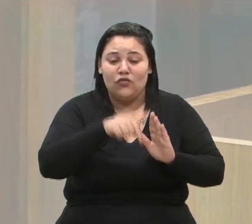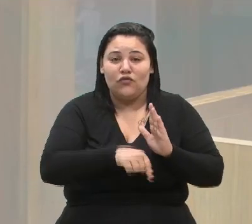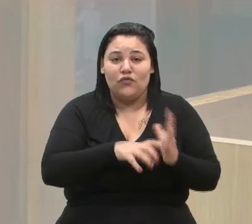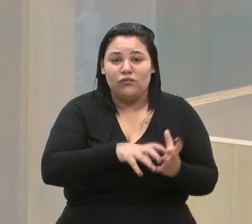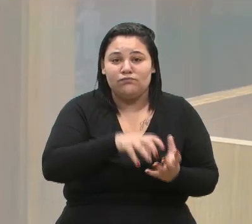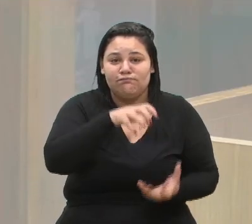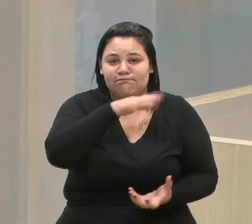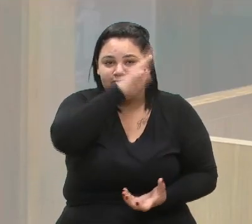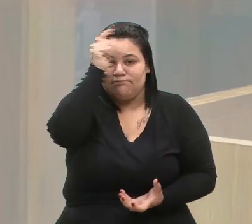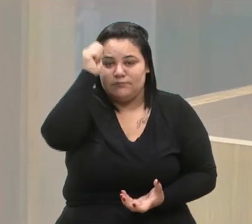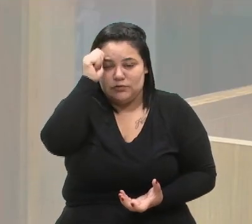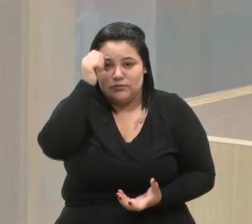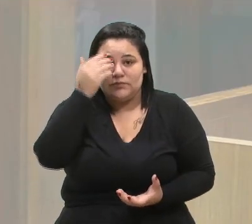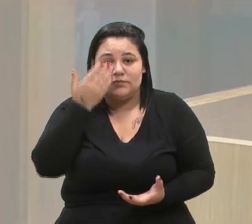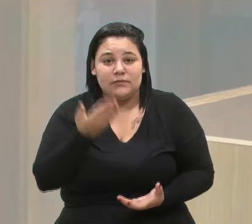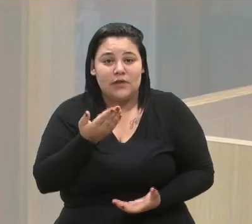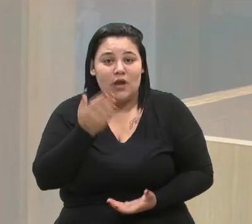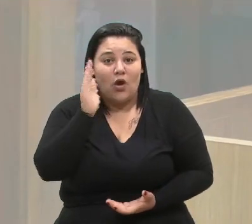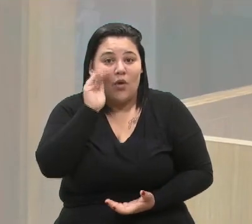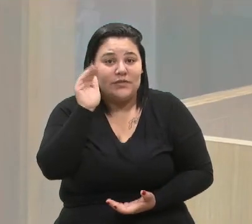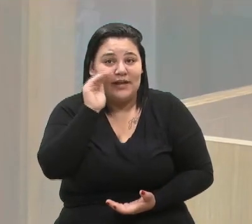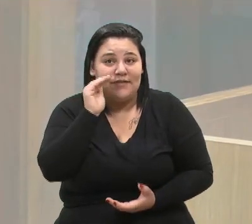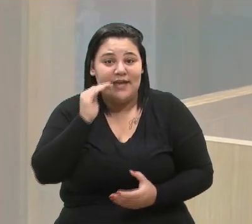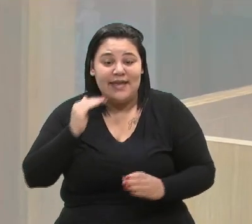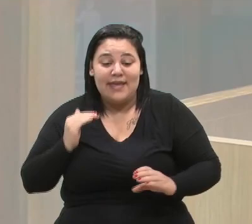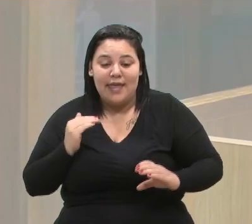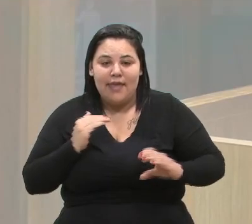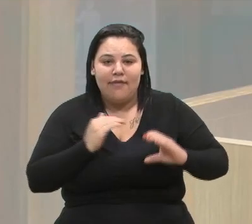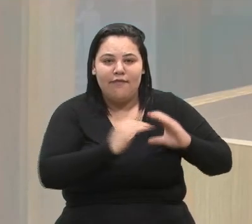Observem, destinar e não doar.